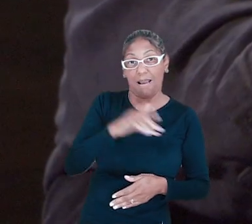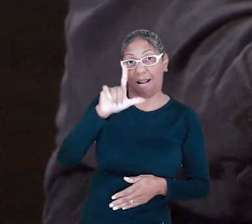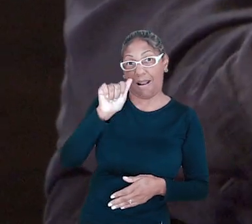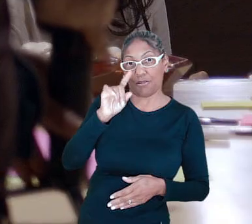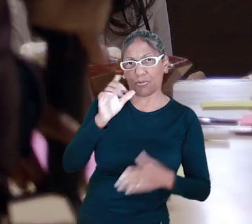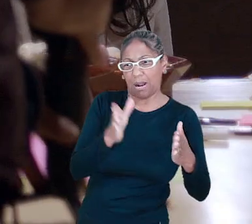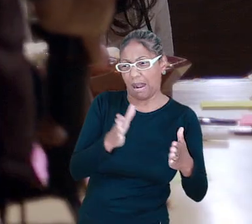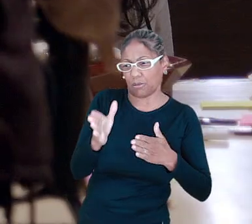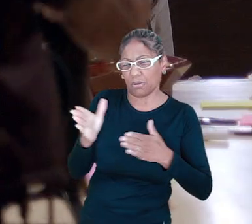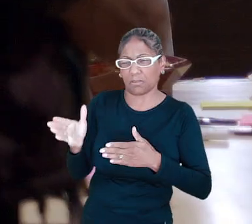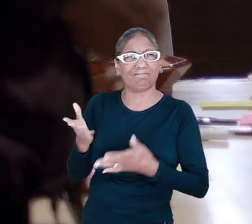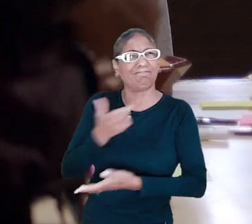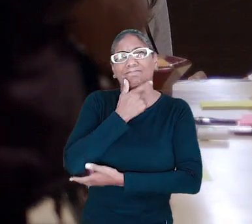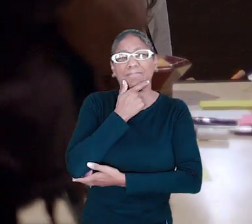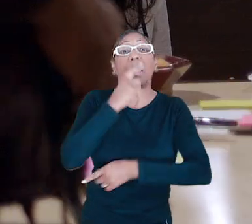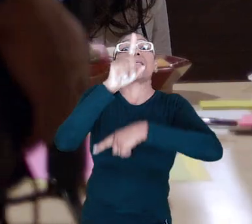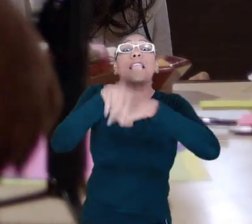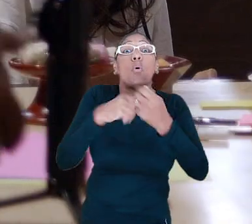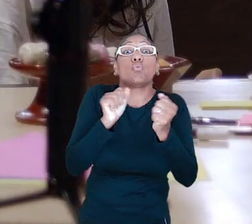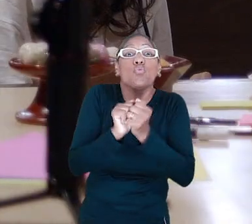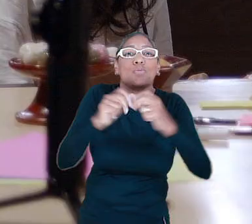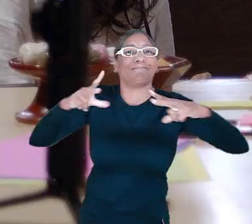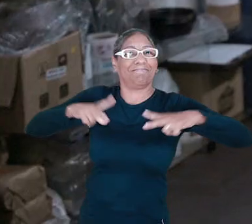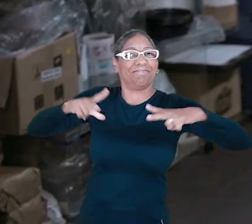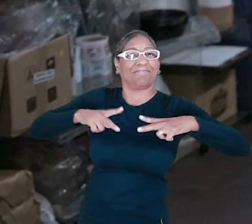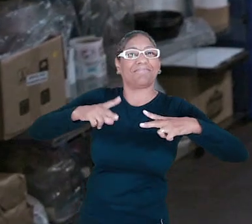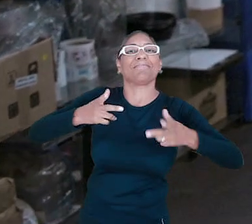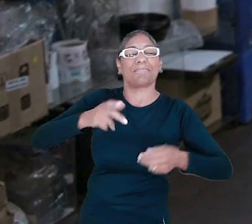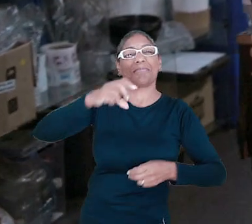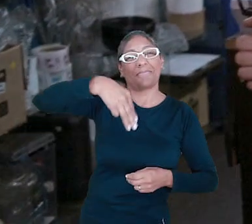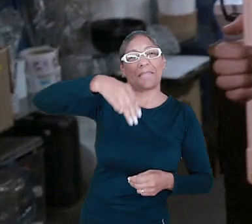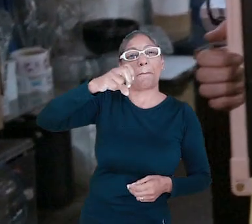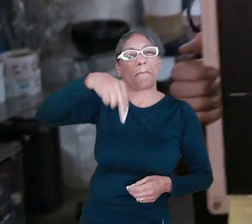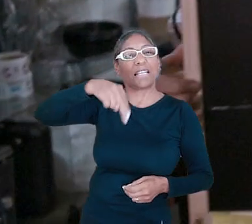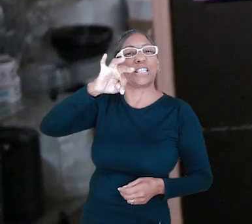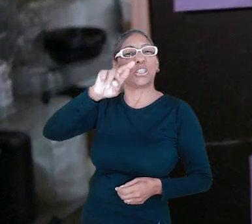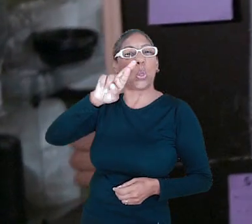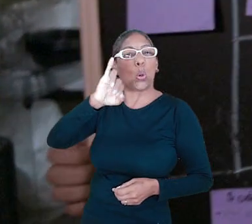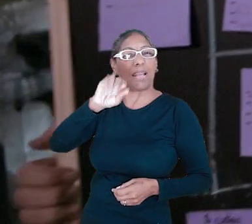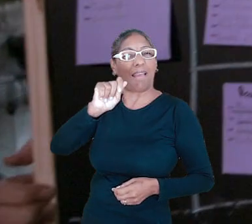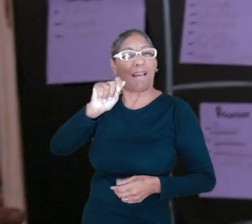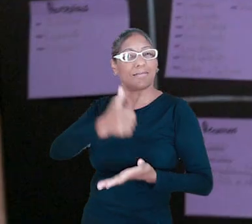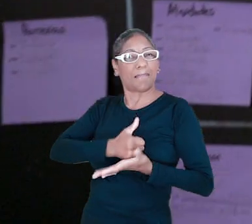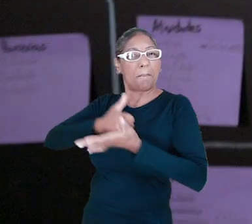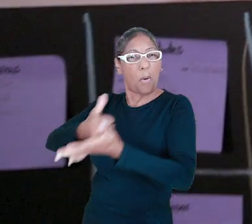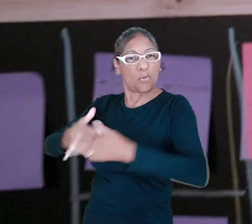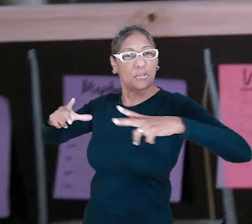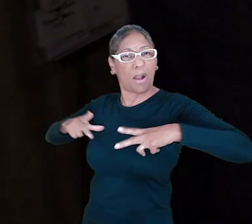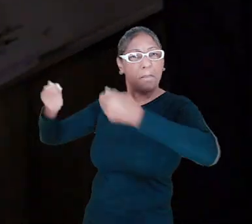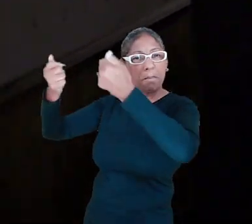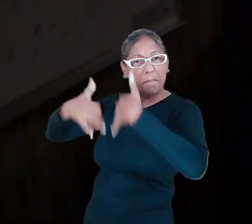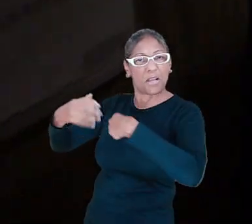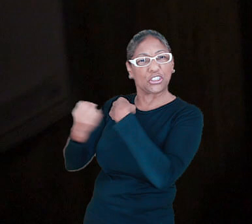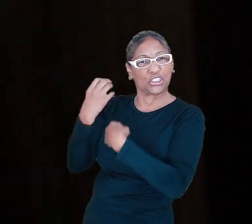profundo, aí teve a mentoria individual, que aí eu pude tirar as dúvidas com o meu mentor, que era o Dib, né? Mulher asiática